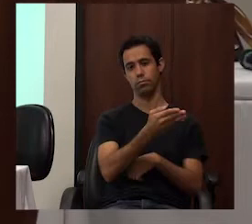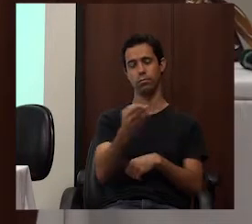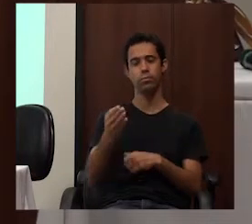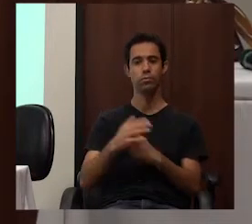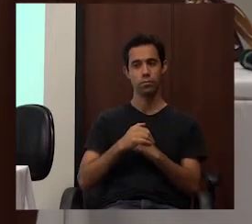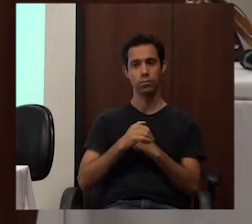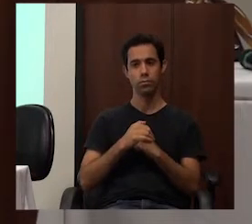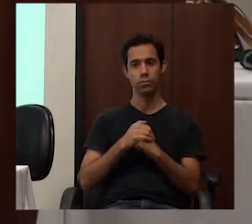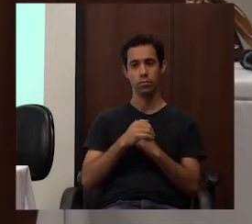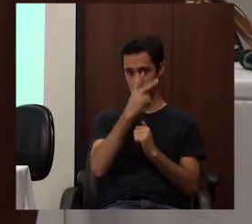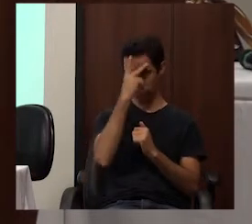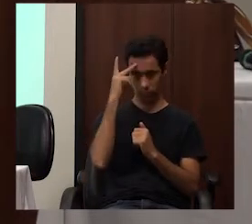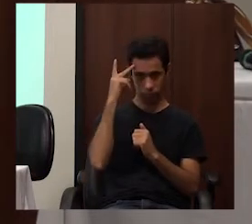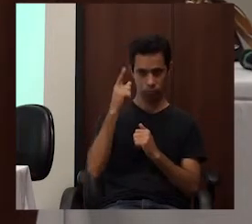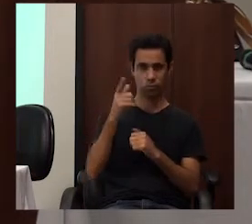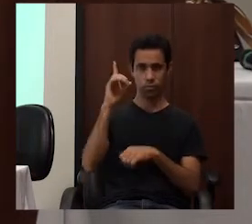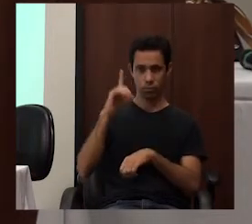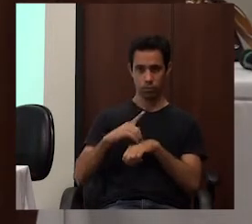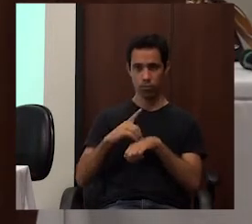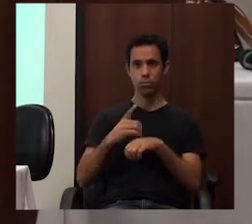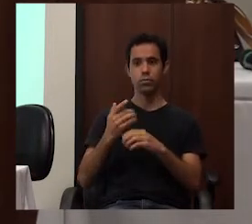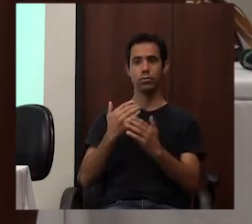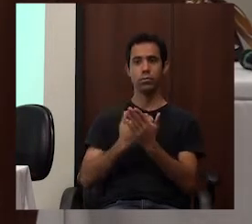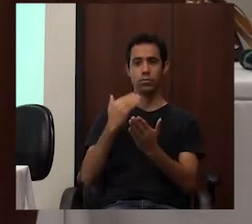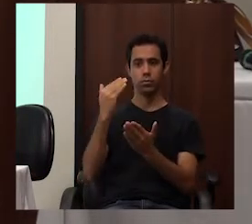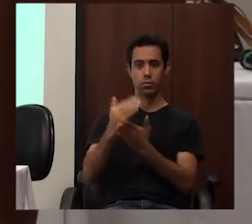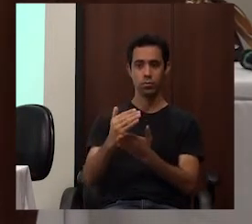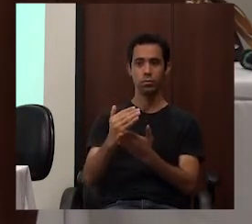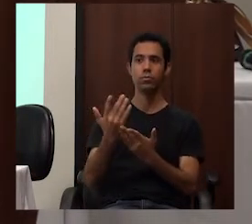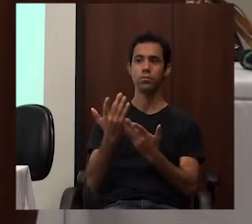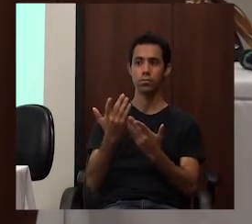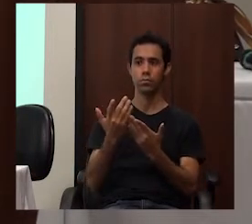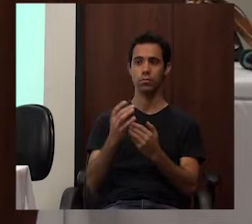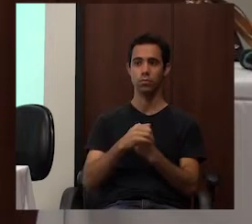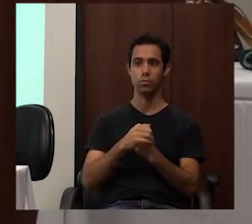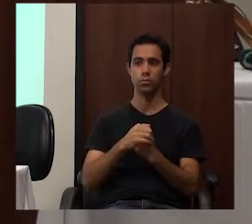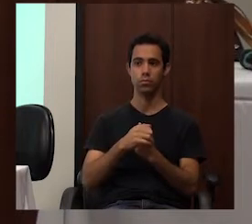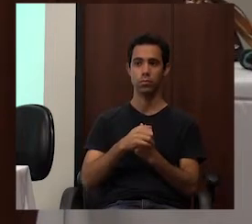às crianças com deficiência, o superior interesse da criança receberá consideração primordial.